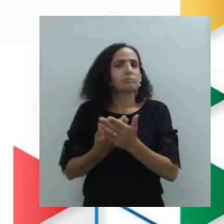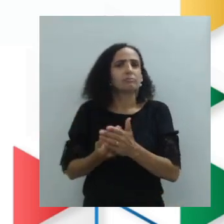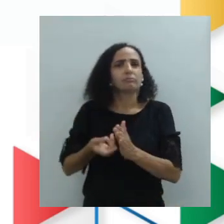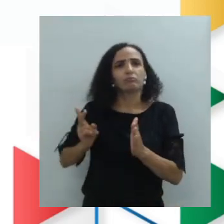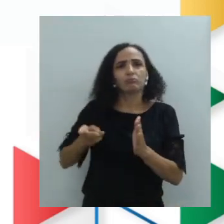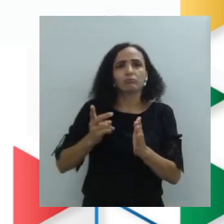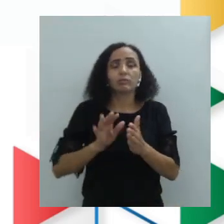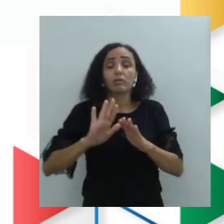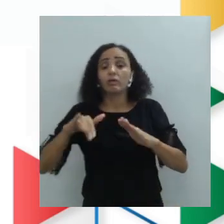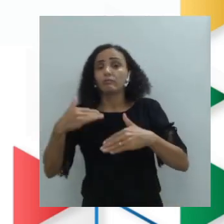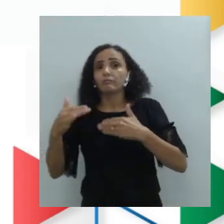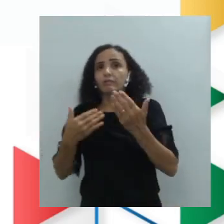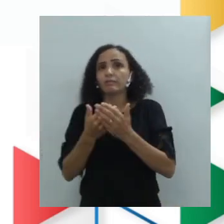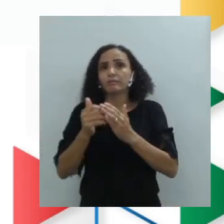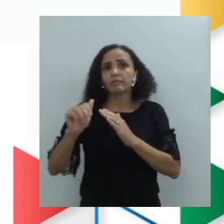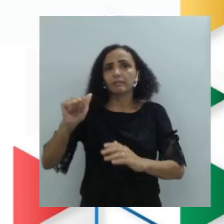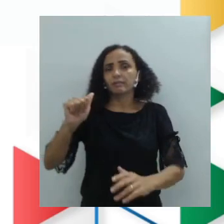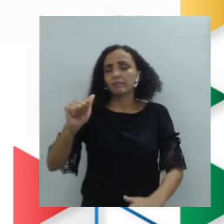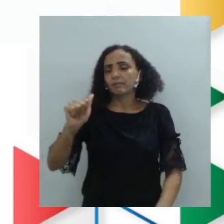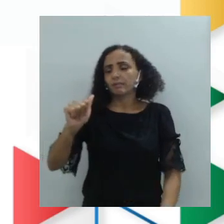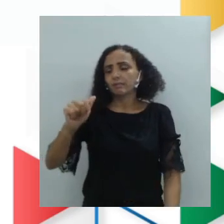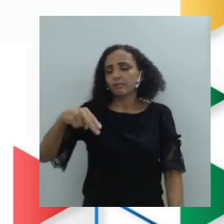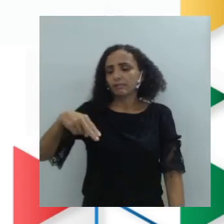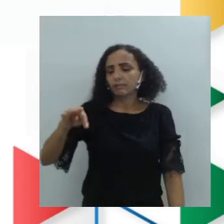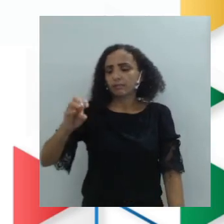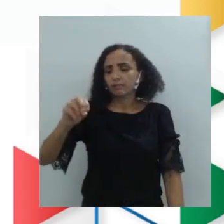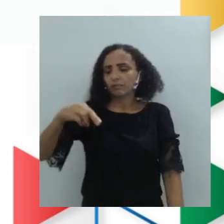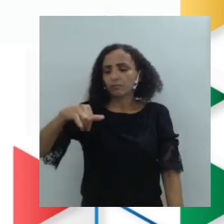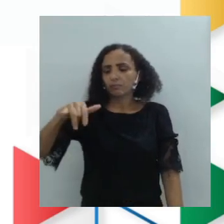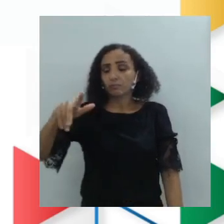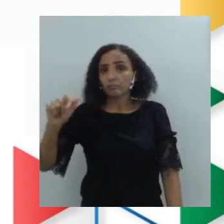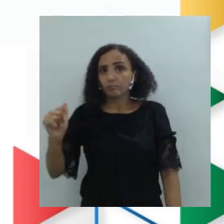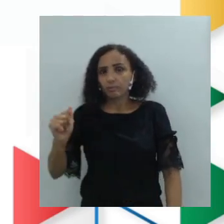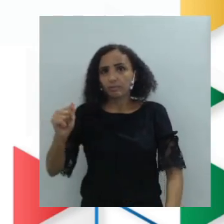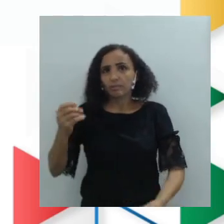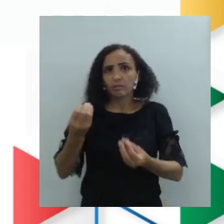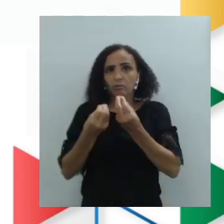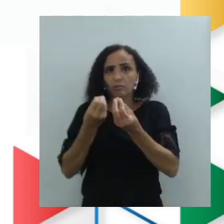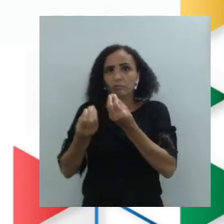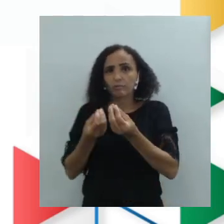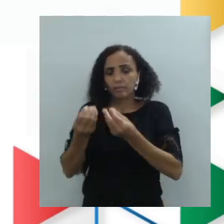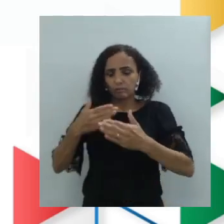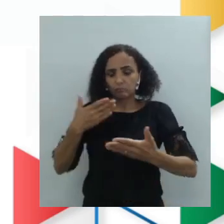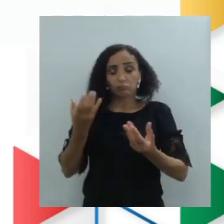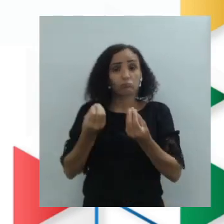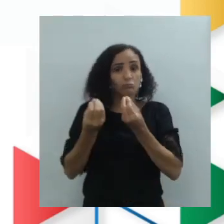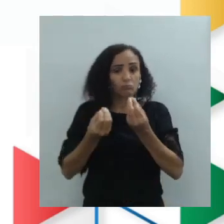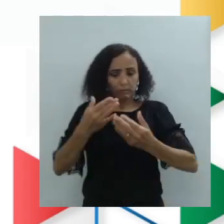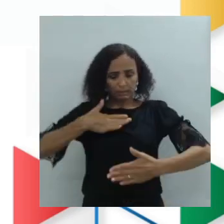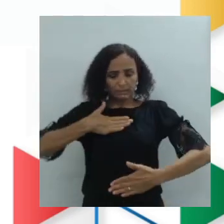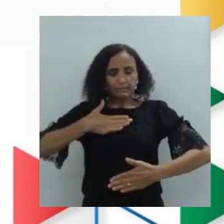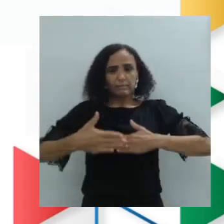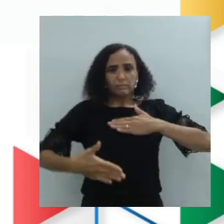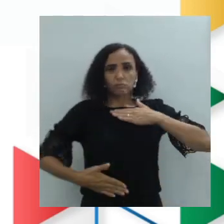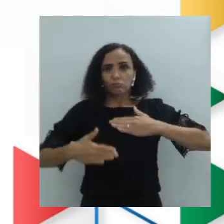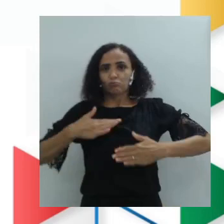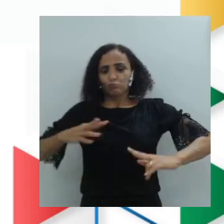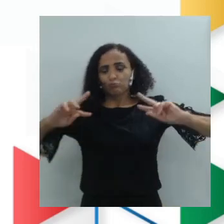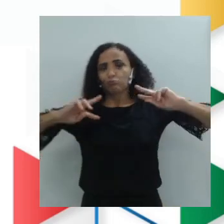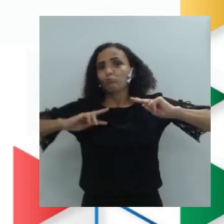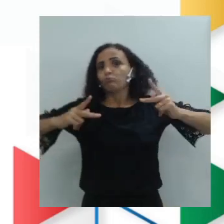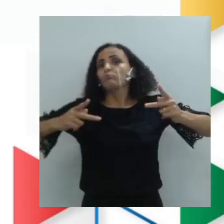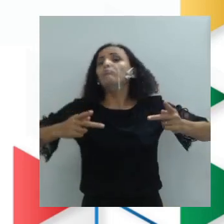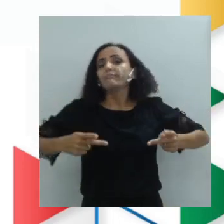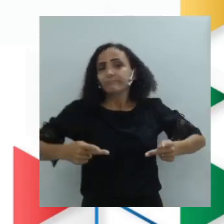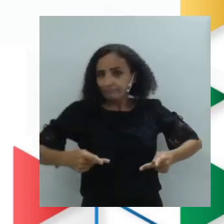Constantemente, ao falarmos de anatomia e fisiologia, parte da fisiologia, parte do corpo humano, a